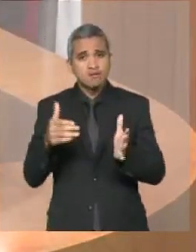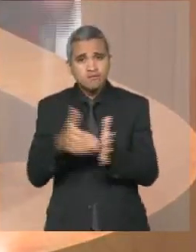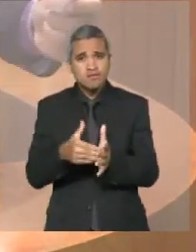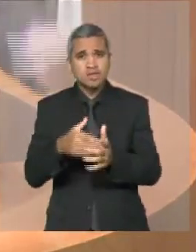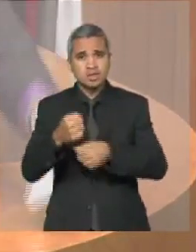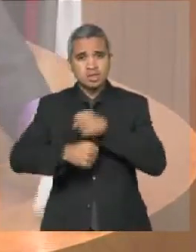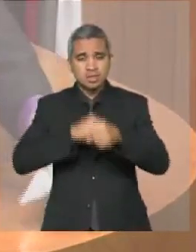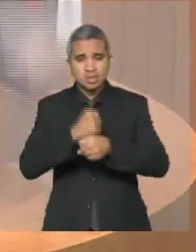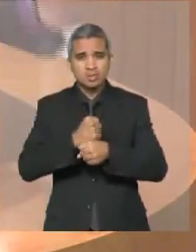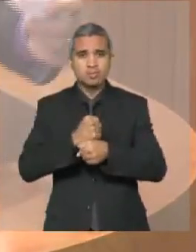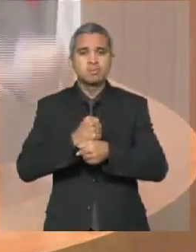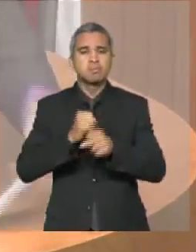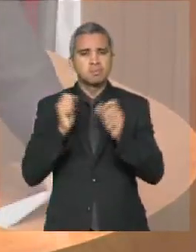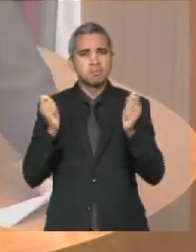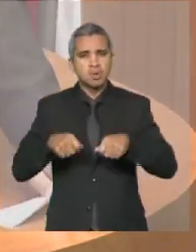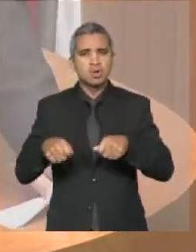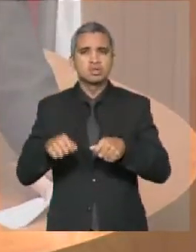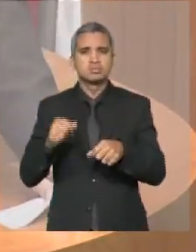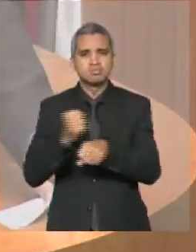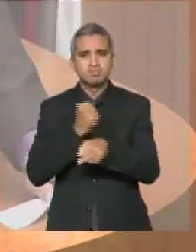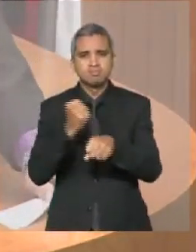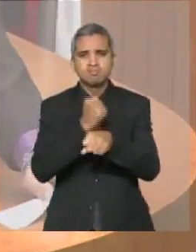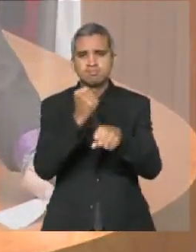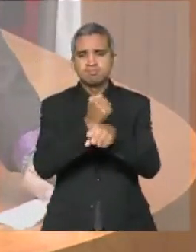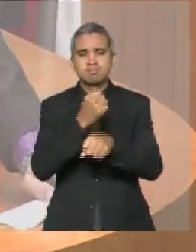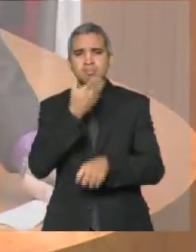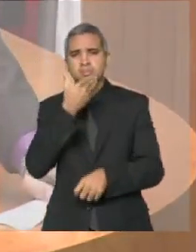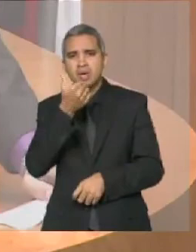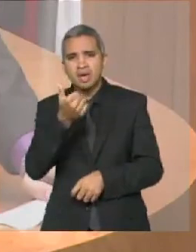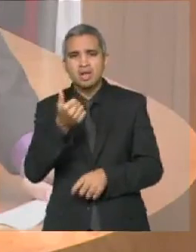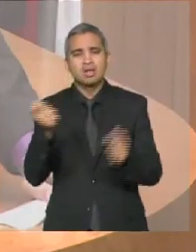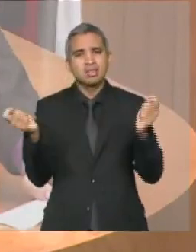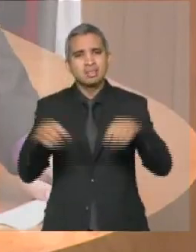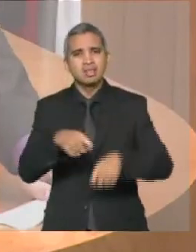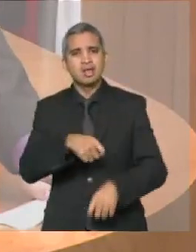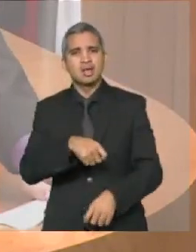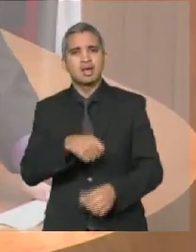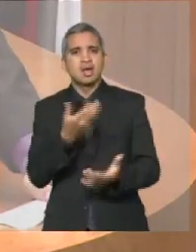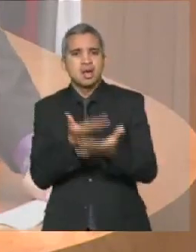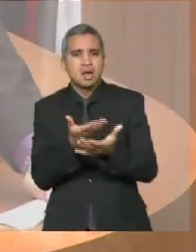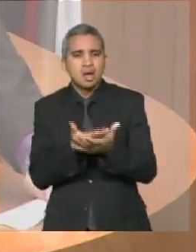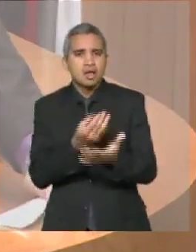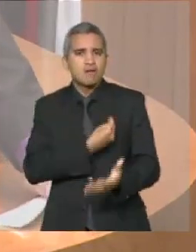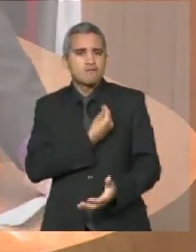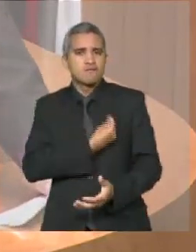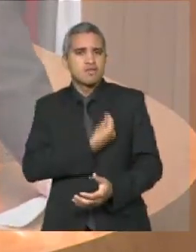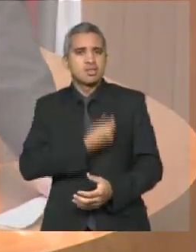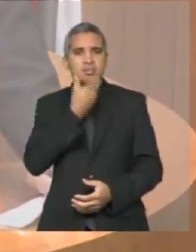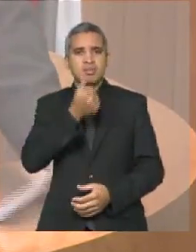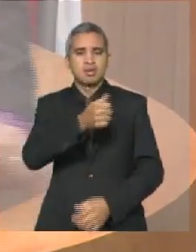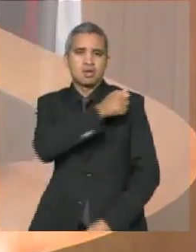ter essa melhoria para garantir uma dignidade aos estudantes de Imperatriz e da nossa região tocantina. Muito obrigado.